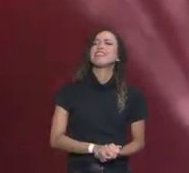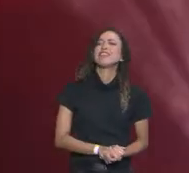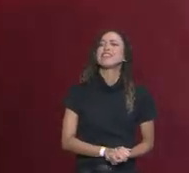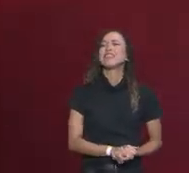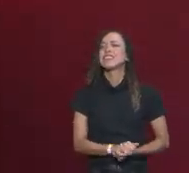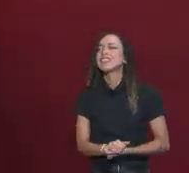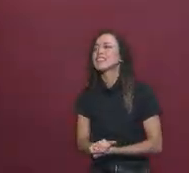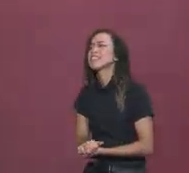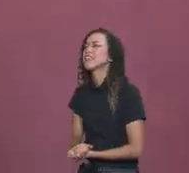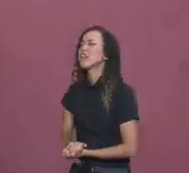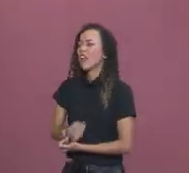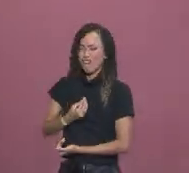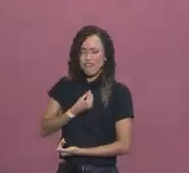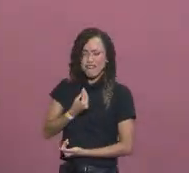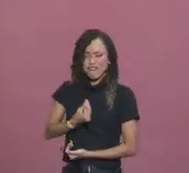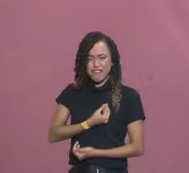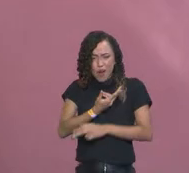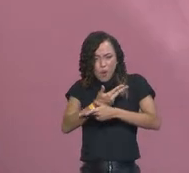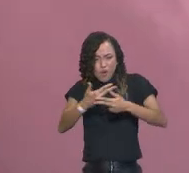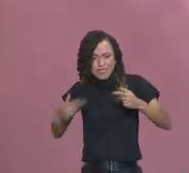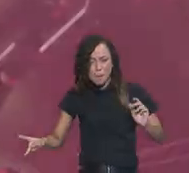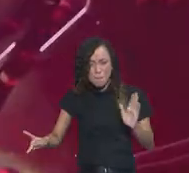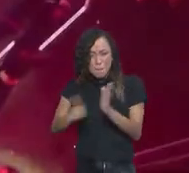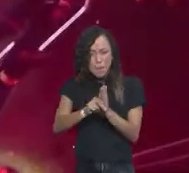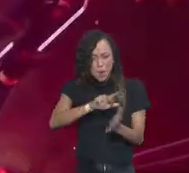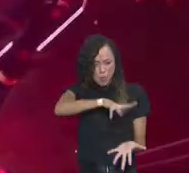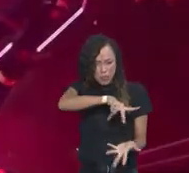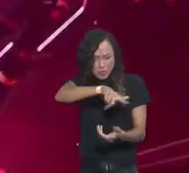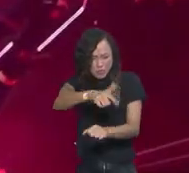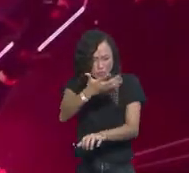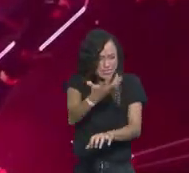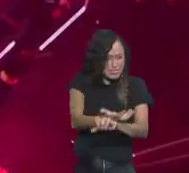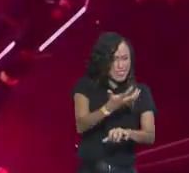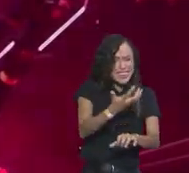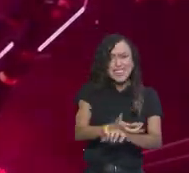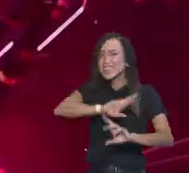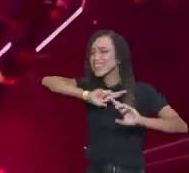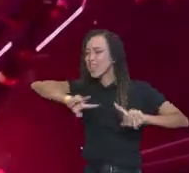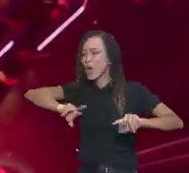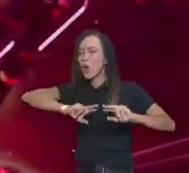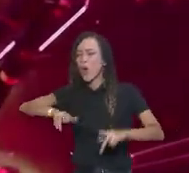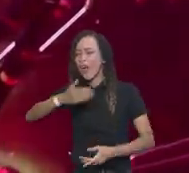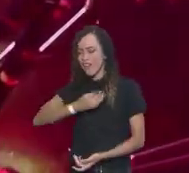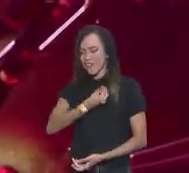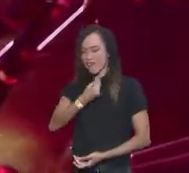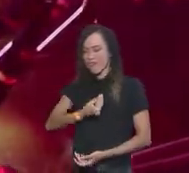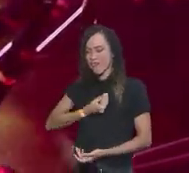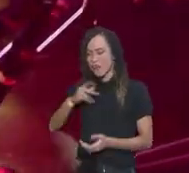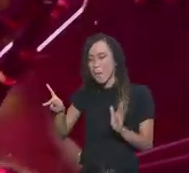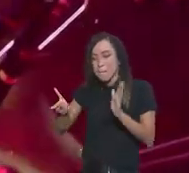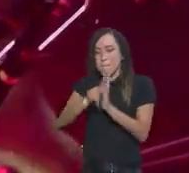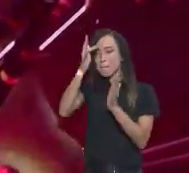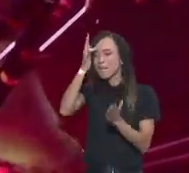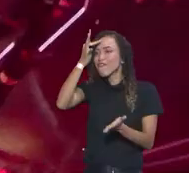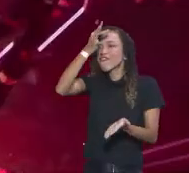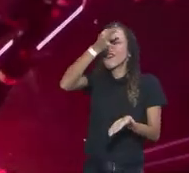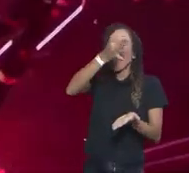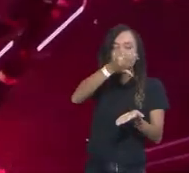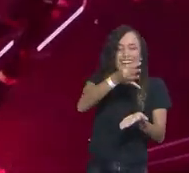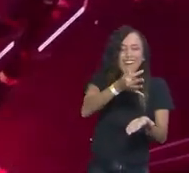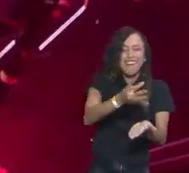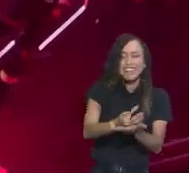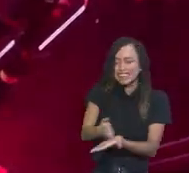eu não vivo que vejo vivo tudo que quero